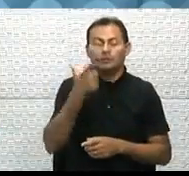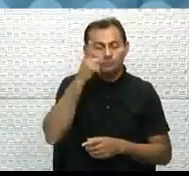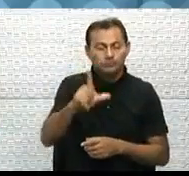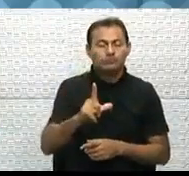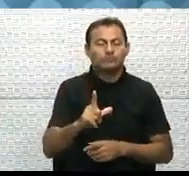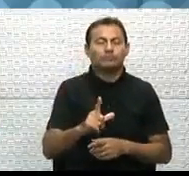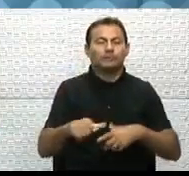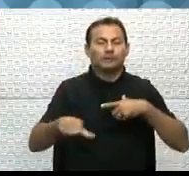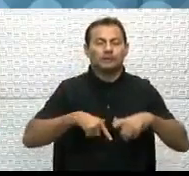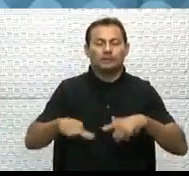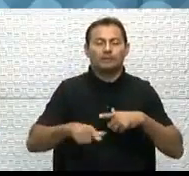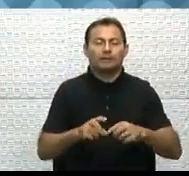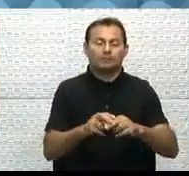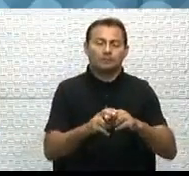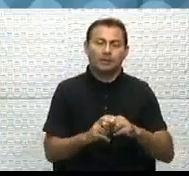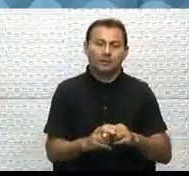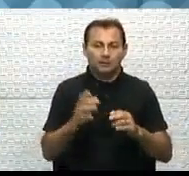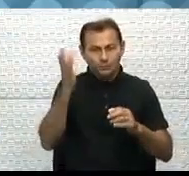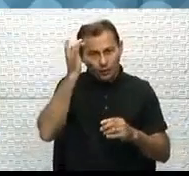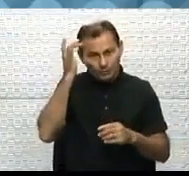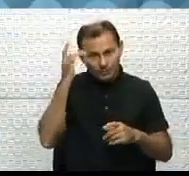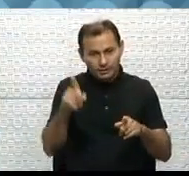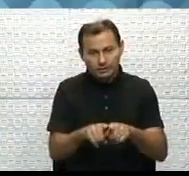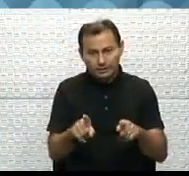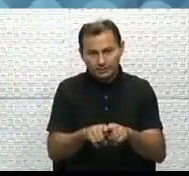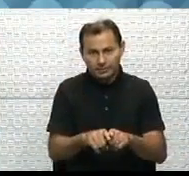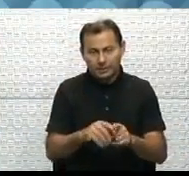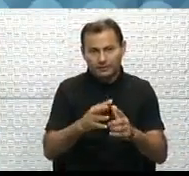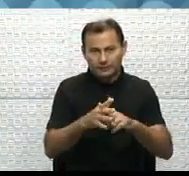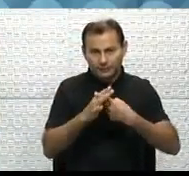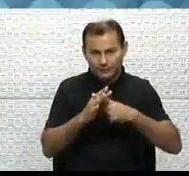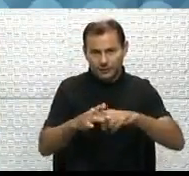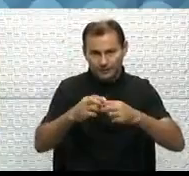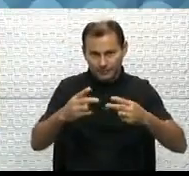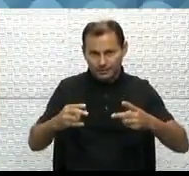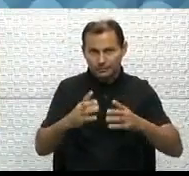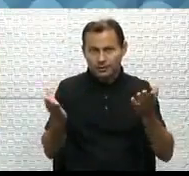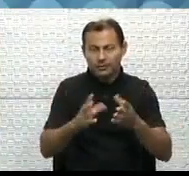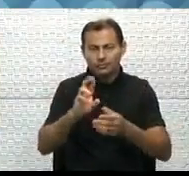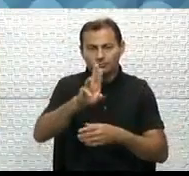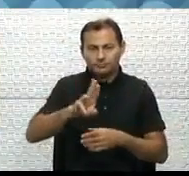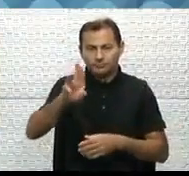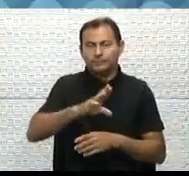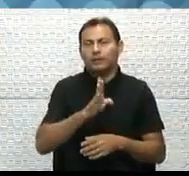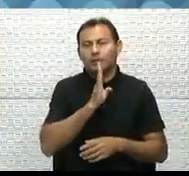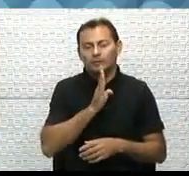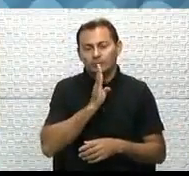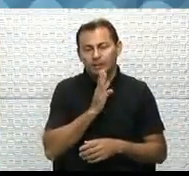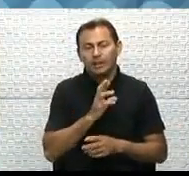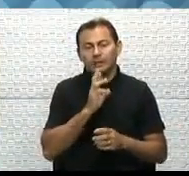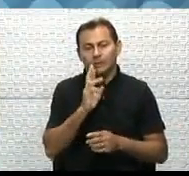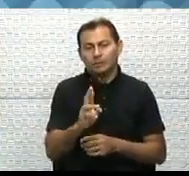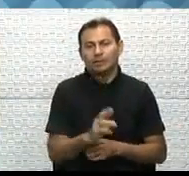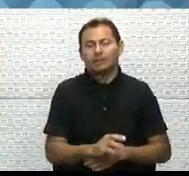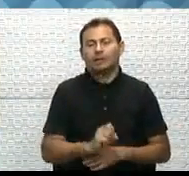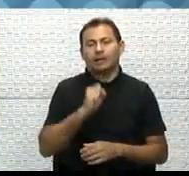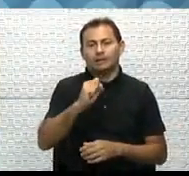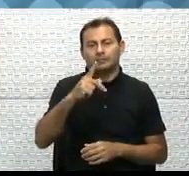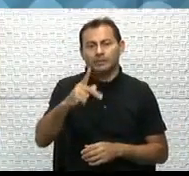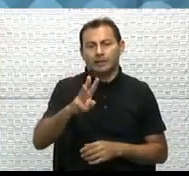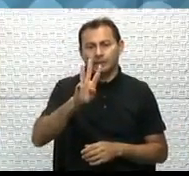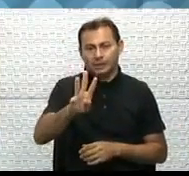consiga trabalhar tanto com essas fórmulas quanto com essas ferramentas. Vamos aplicar, então, esses conhecimentos e resolver a